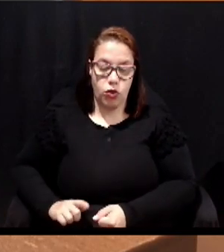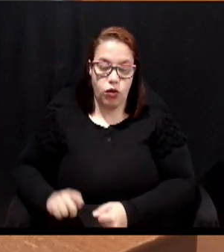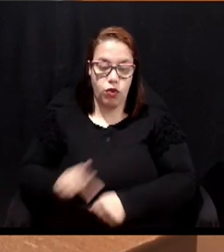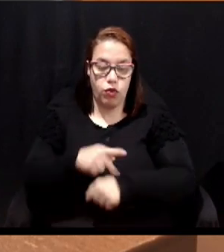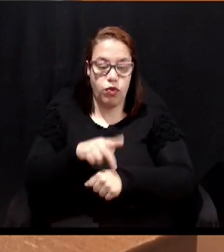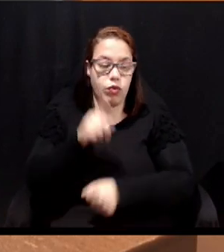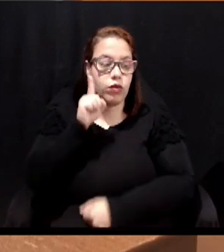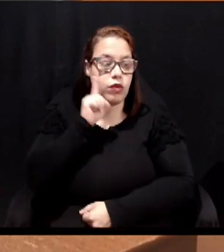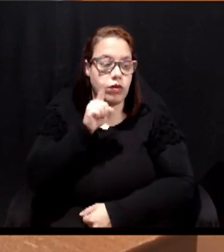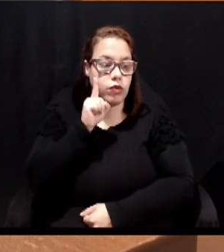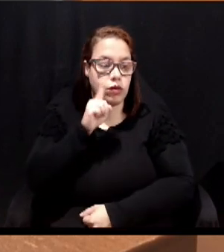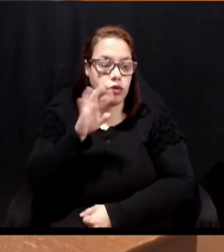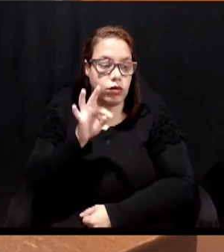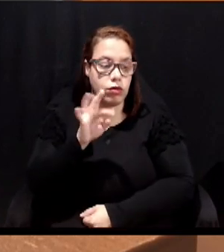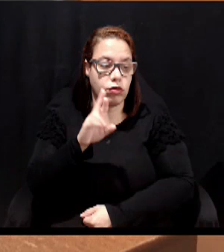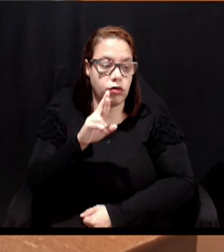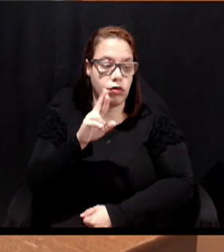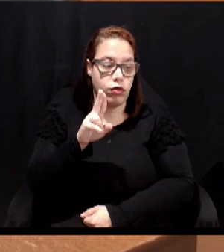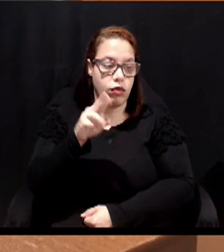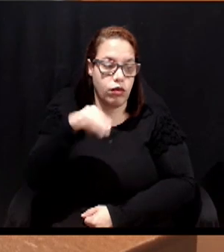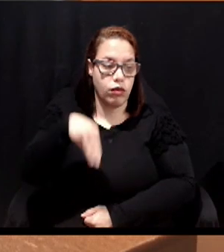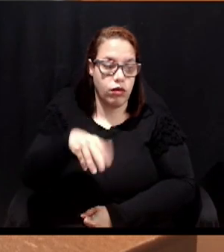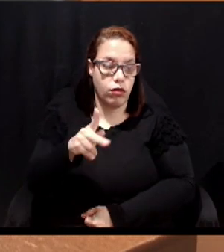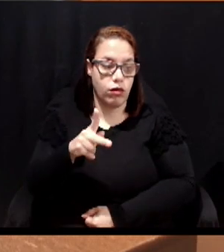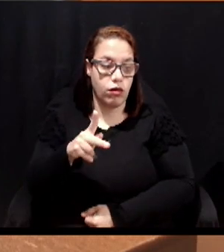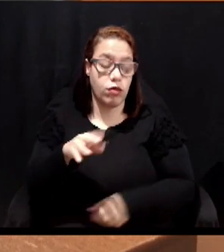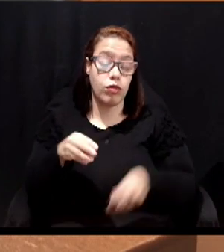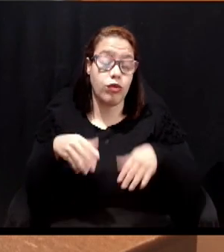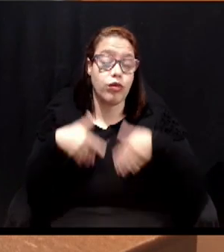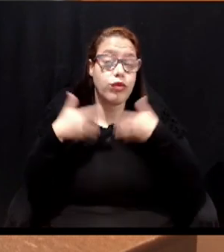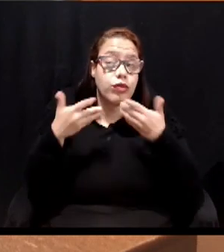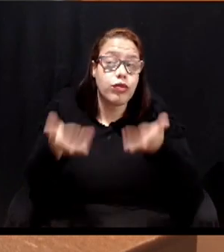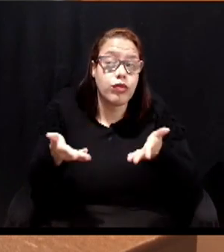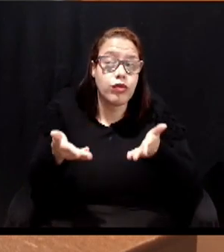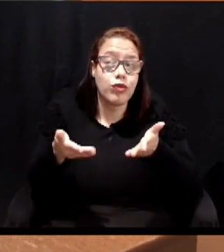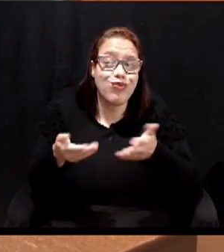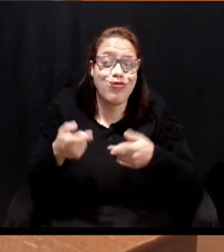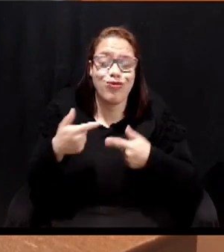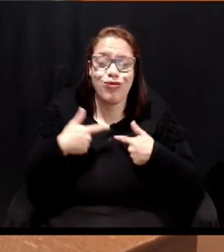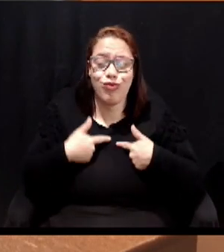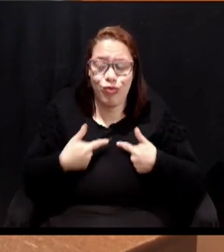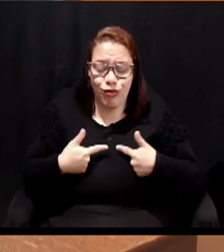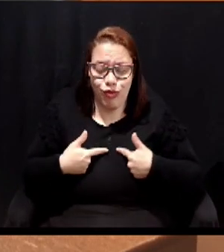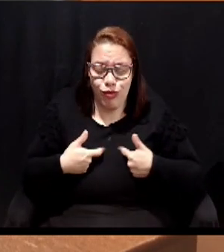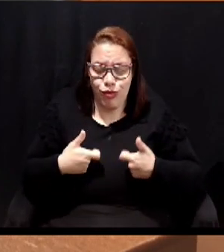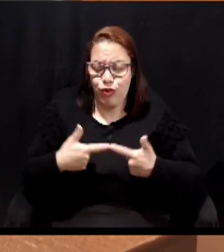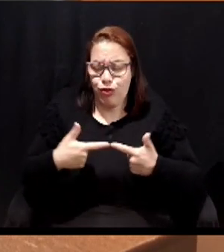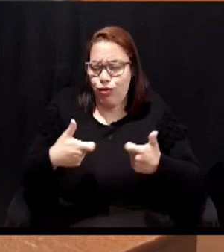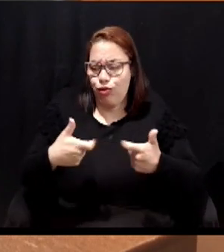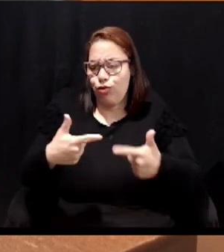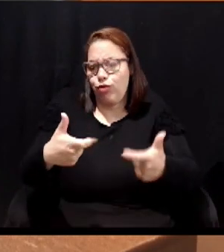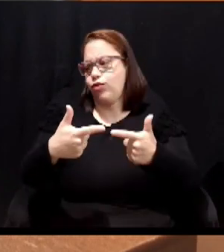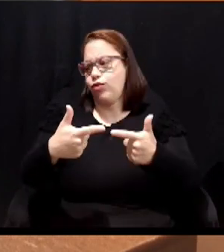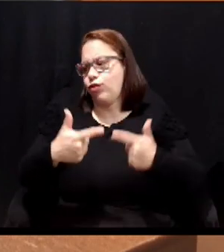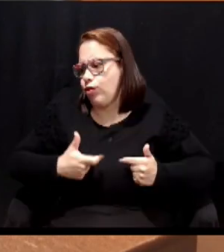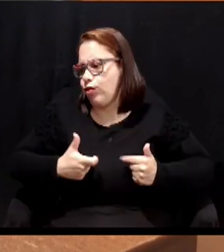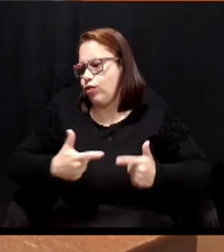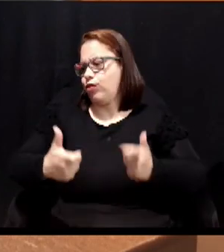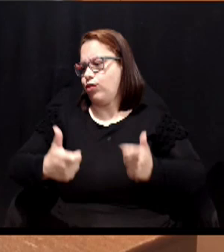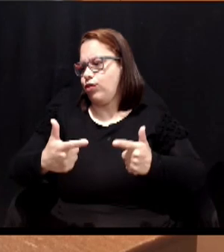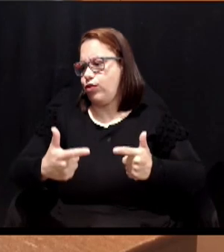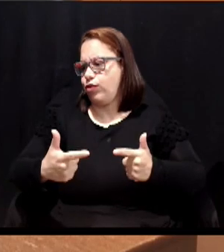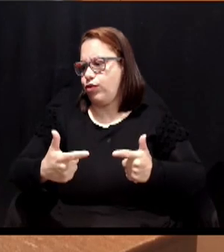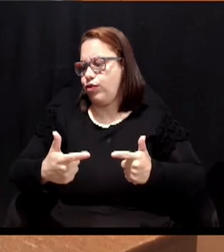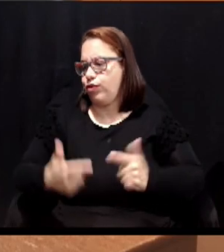que passa muito pela nossa cabeça, né, o quanto que esses conflitos, essas guerras, seja